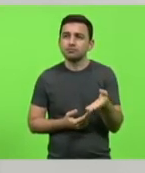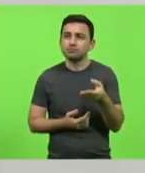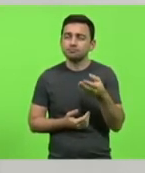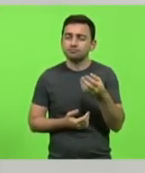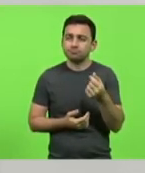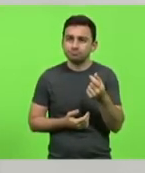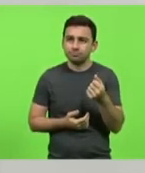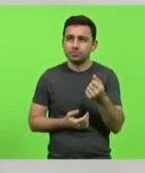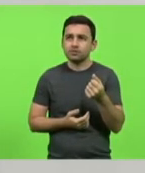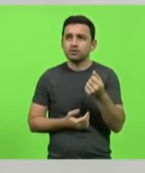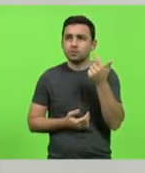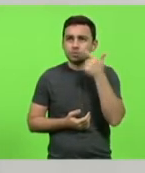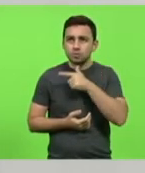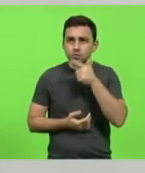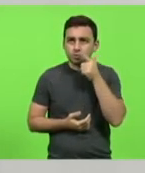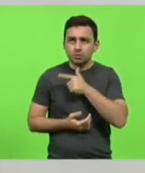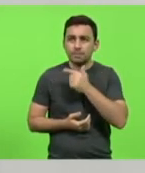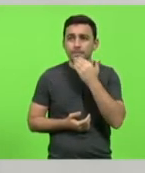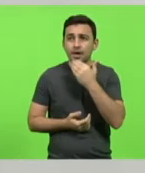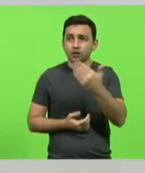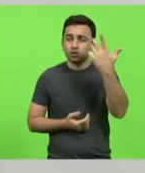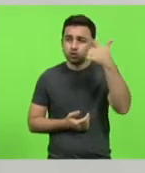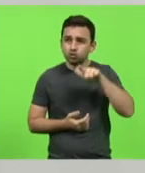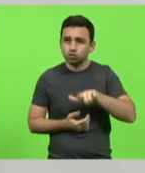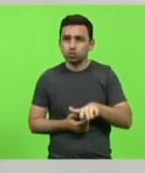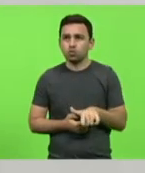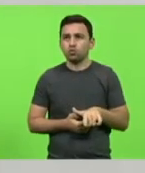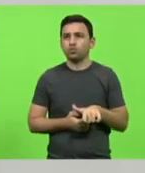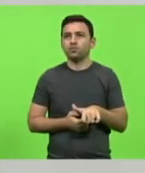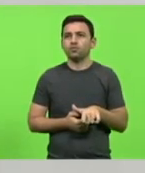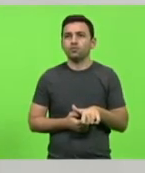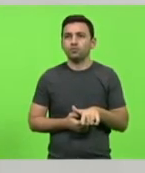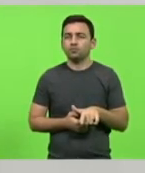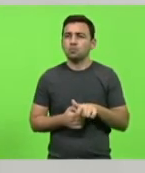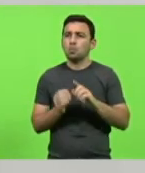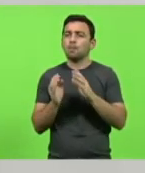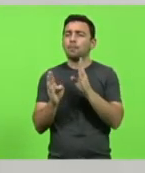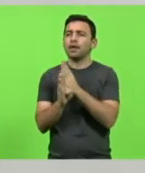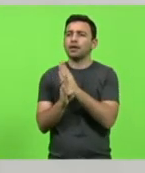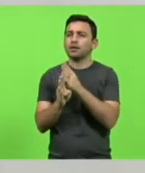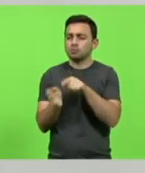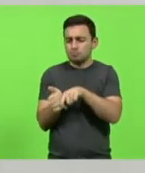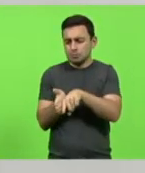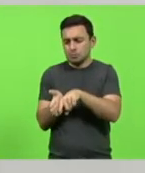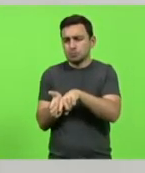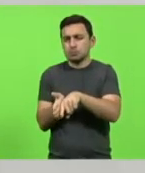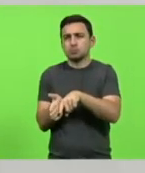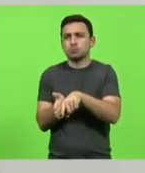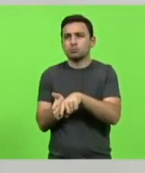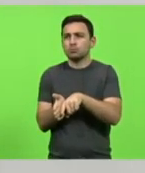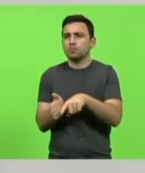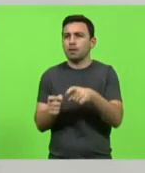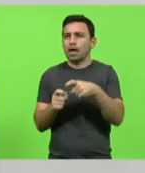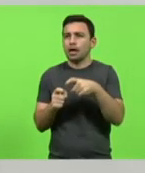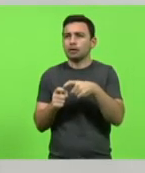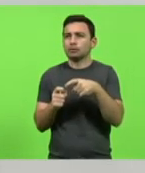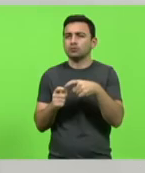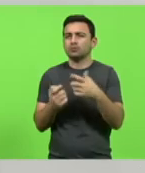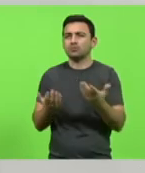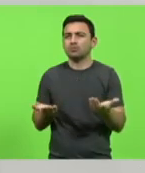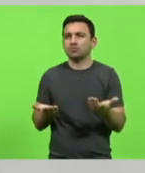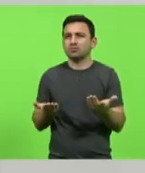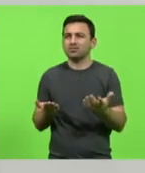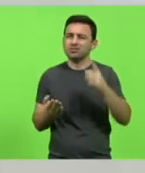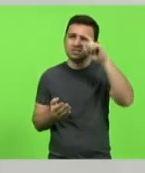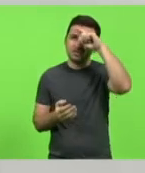pede novamente um laudo através de um perito, aonde simplesmente vai dificultar a